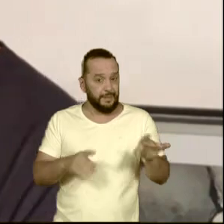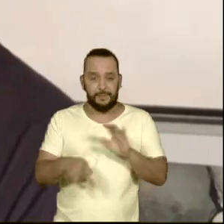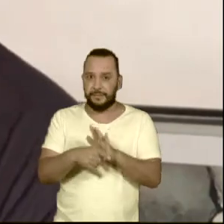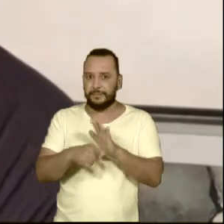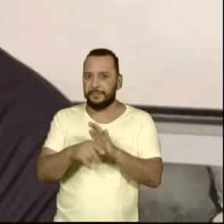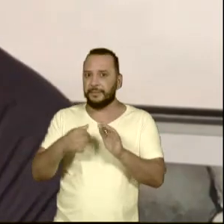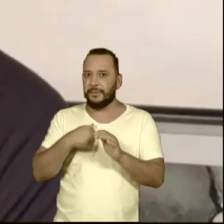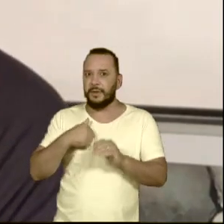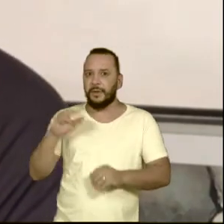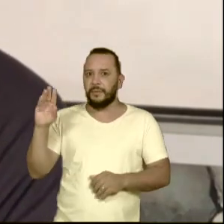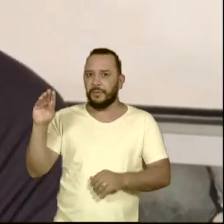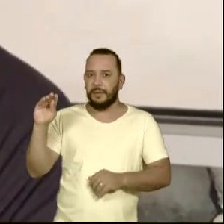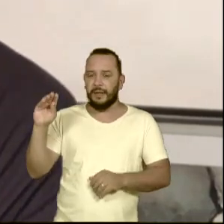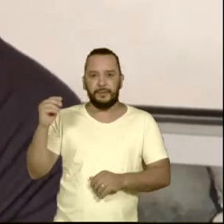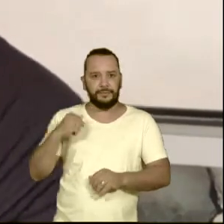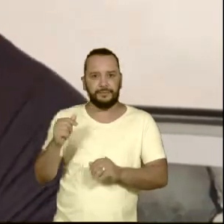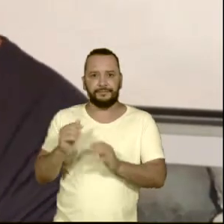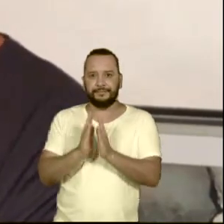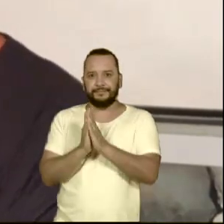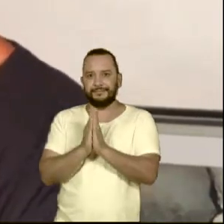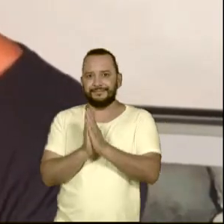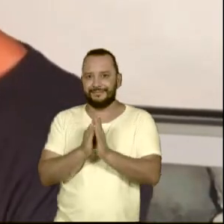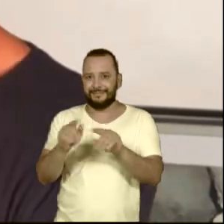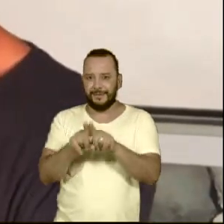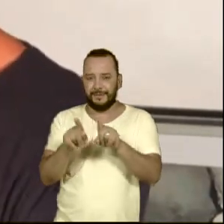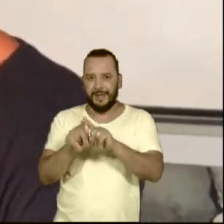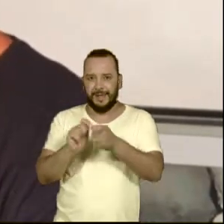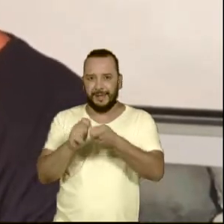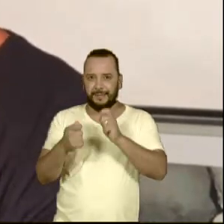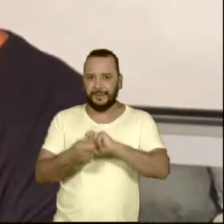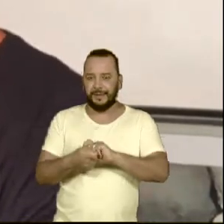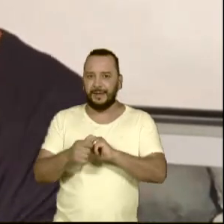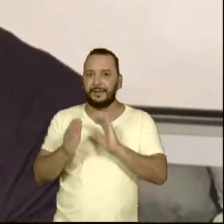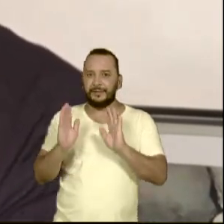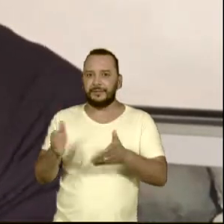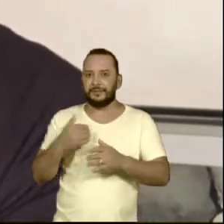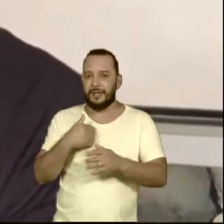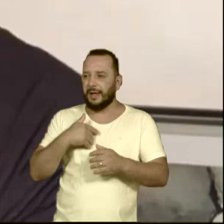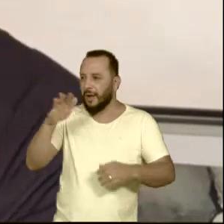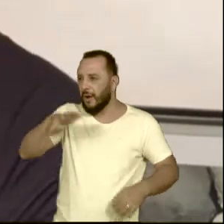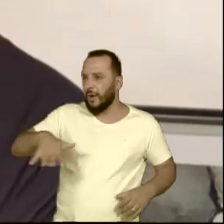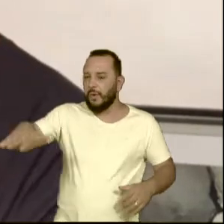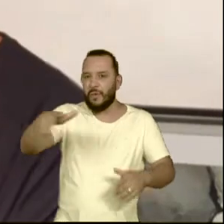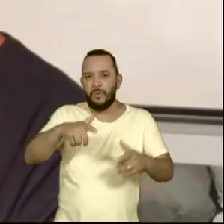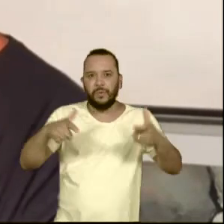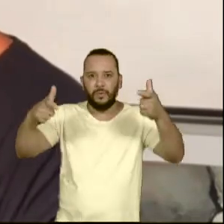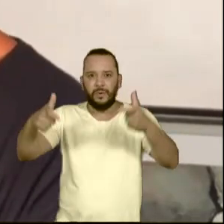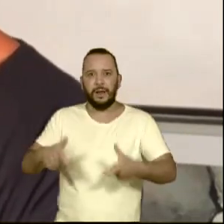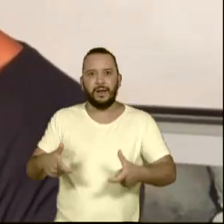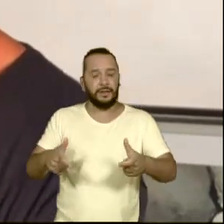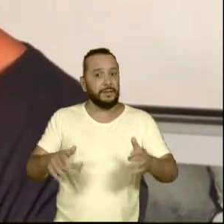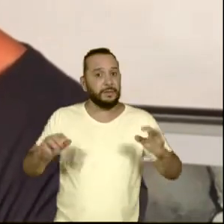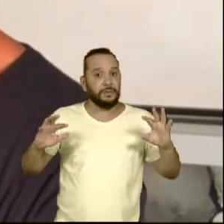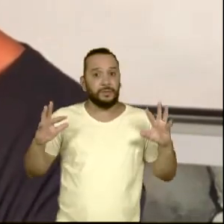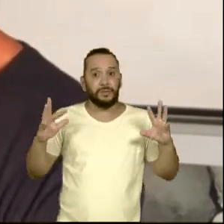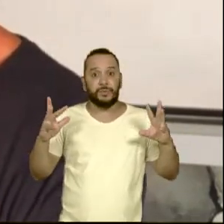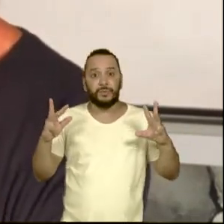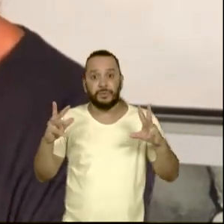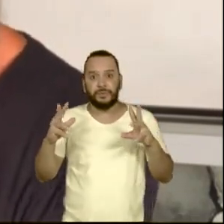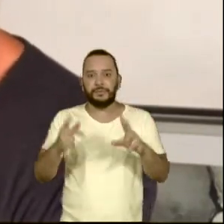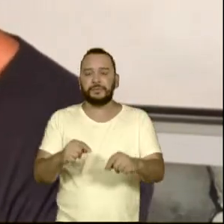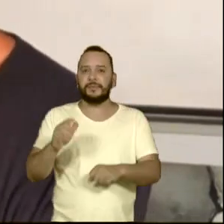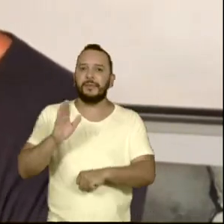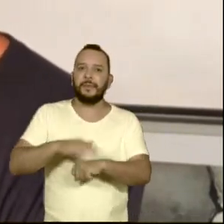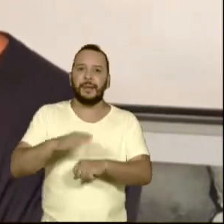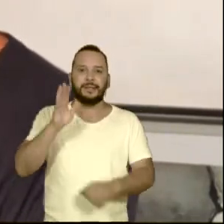dificuldades para a realização de bonecos, adequação de bonecos a cenário, tudo isso é mais